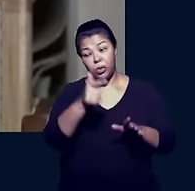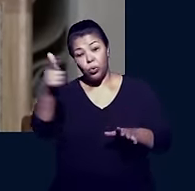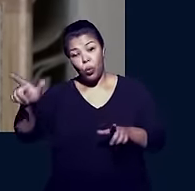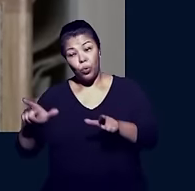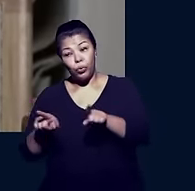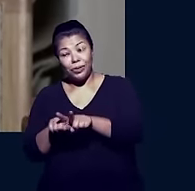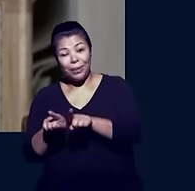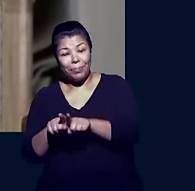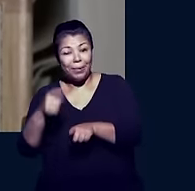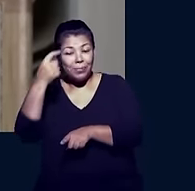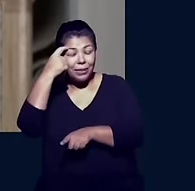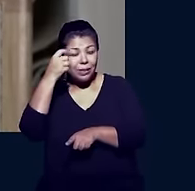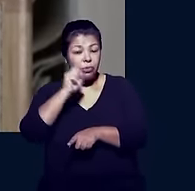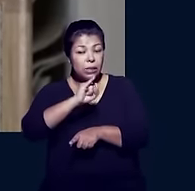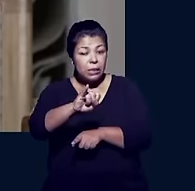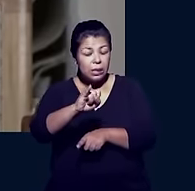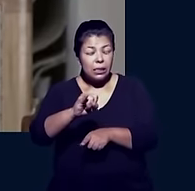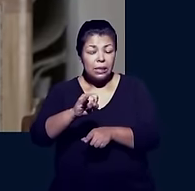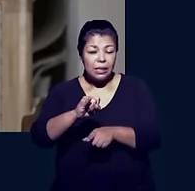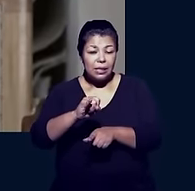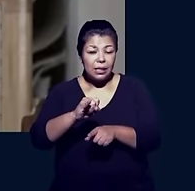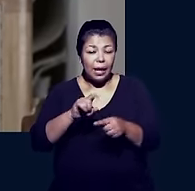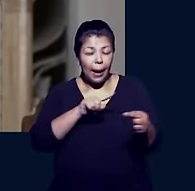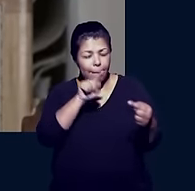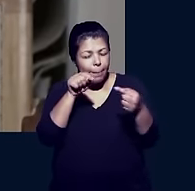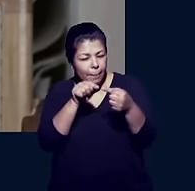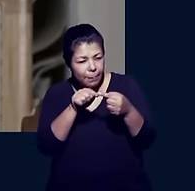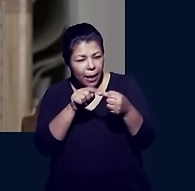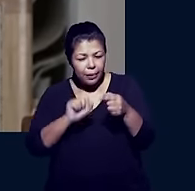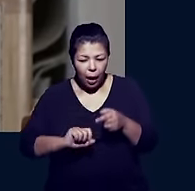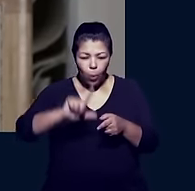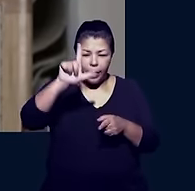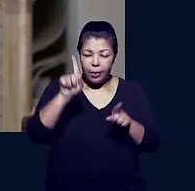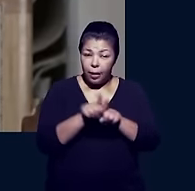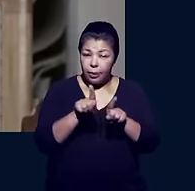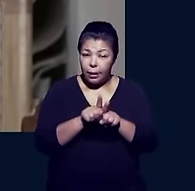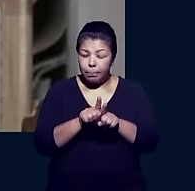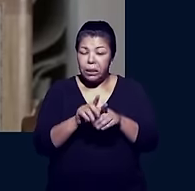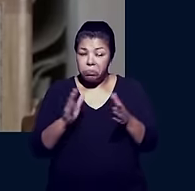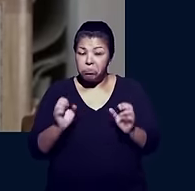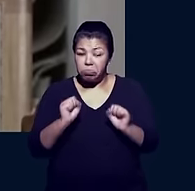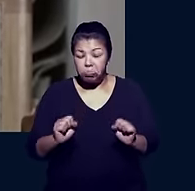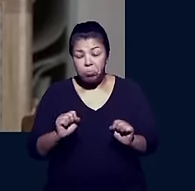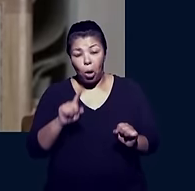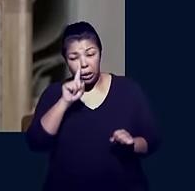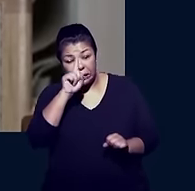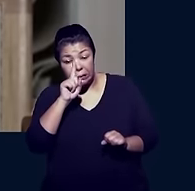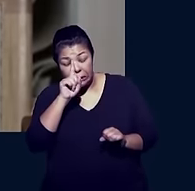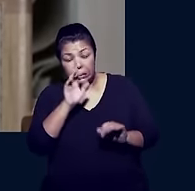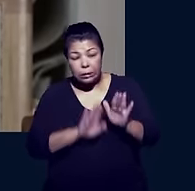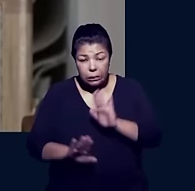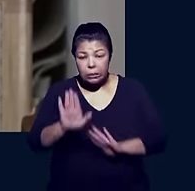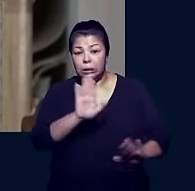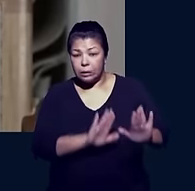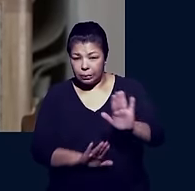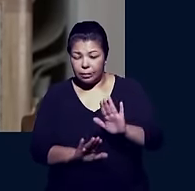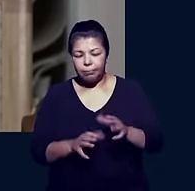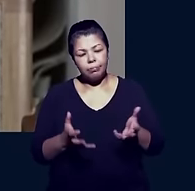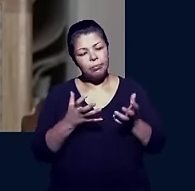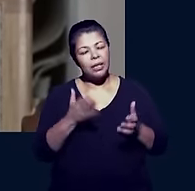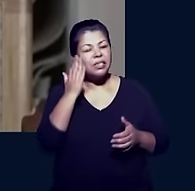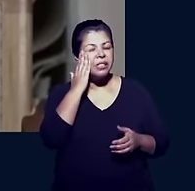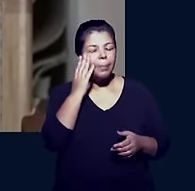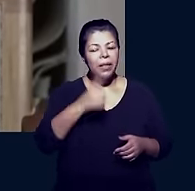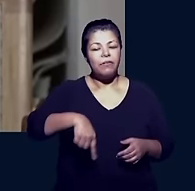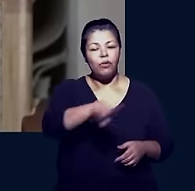você aumenta a incerteza né credibilidade do governo e tudo mais queria ouvir um pouquinho a a visão de vocês sobre isso sobre a mudança de